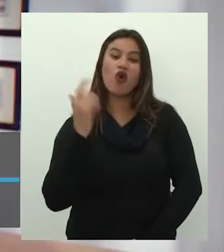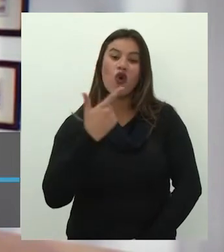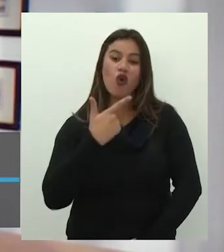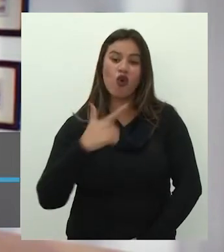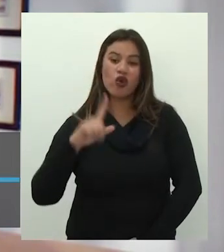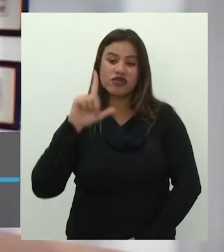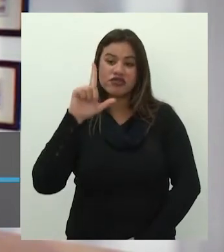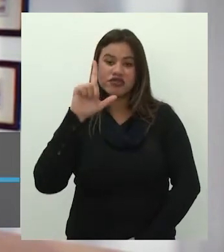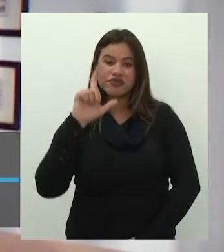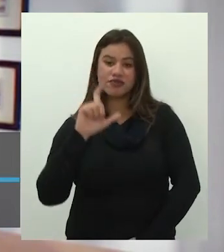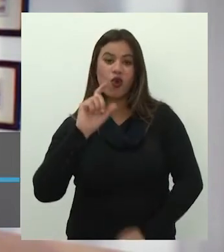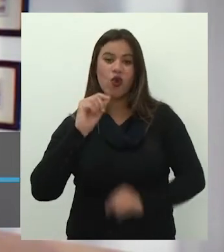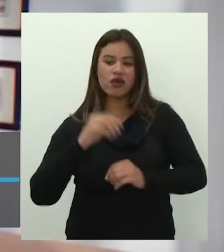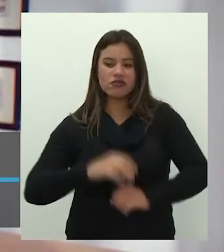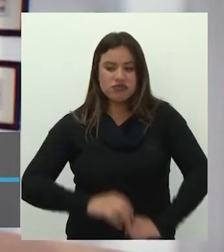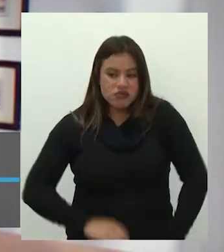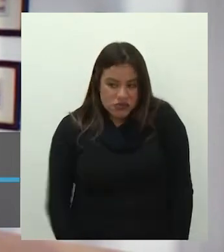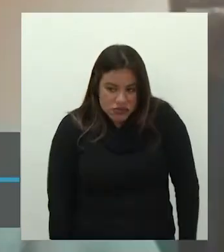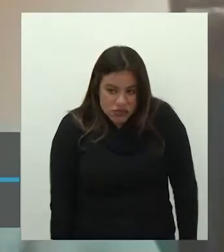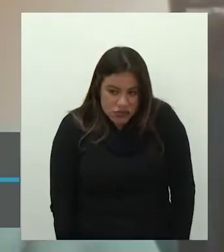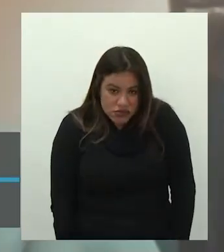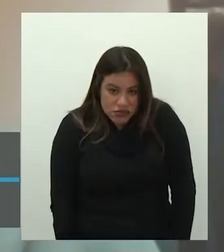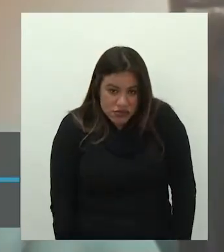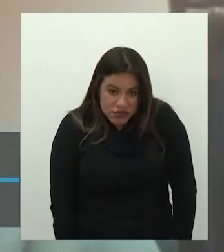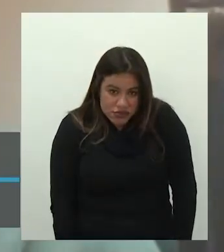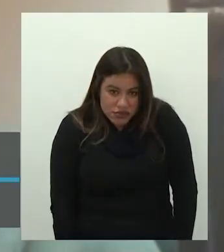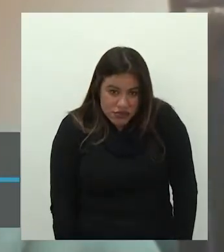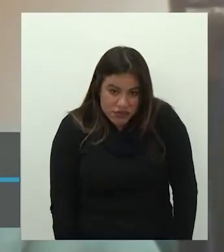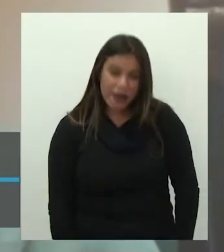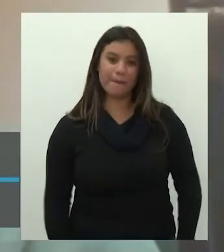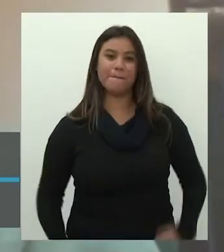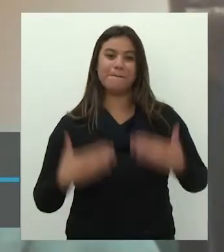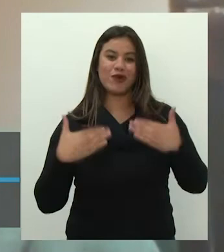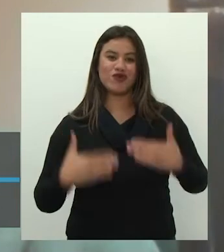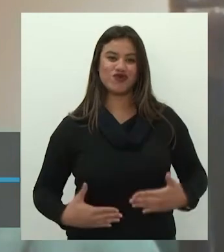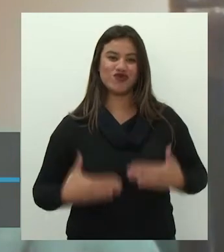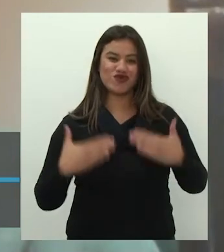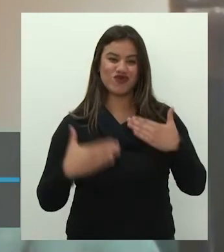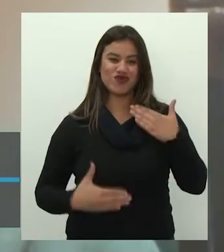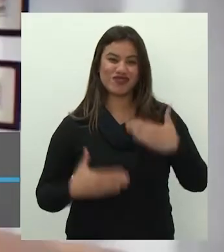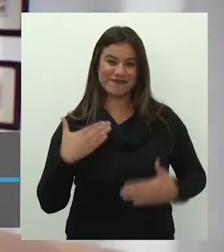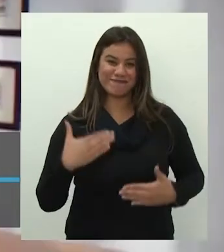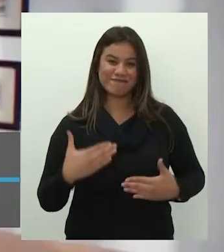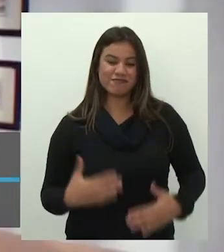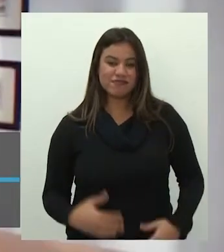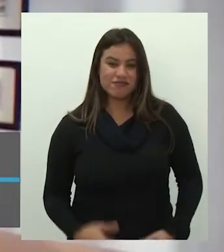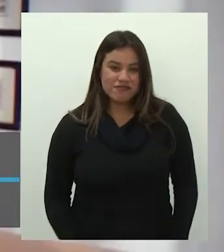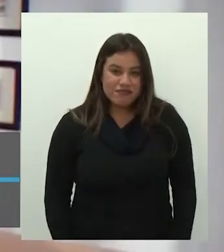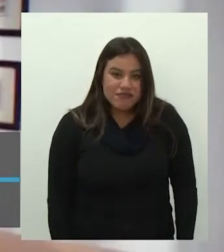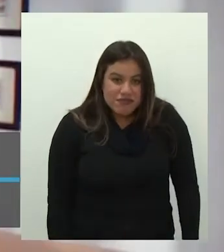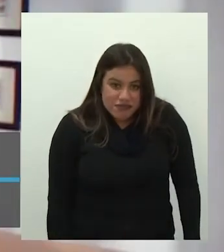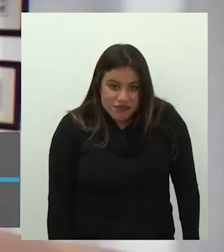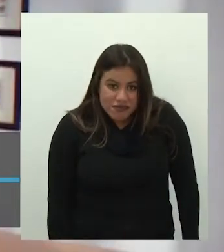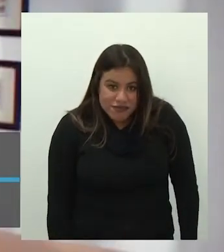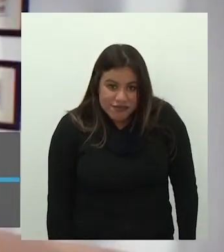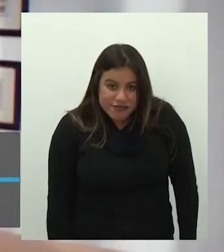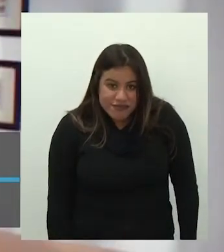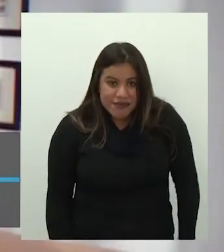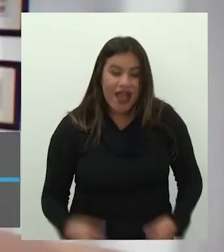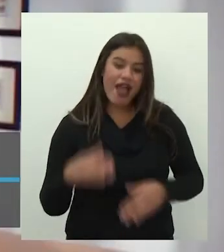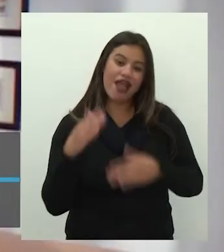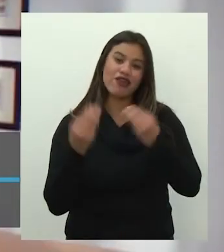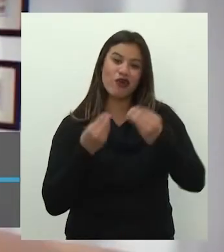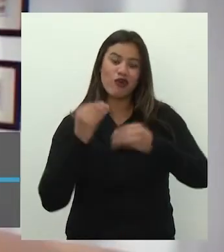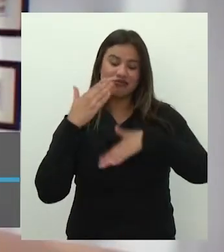quando a gente se curva, né? A postura, né? A postura. Então, isso, a postura,